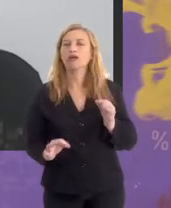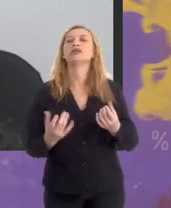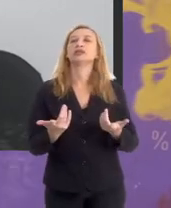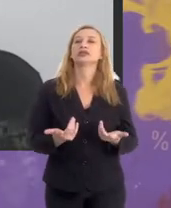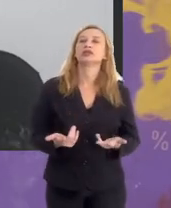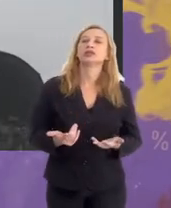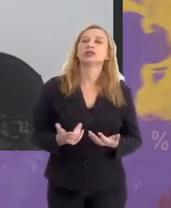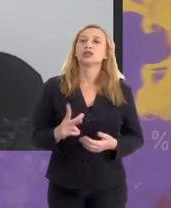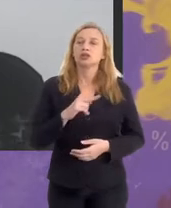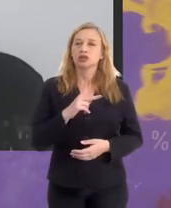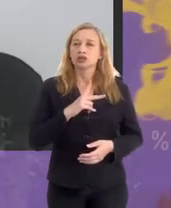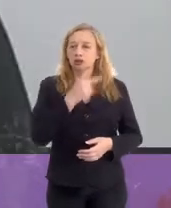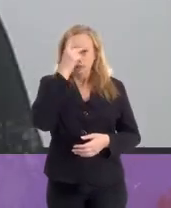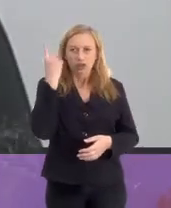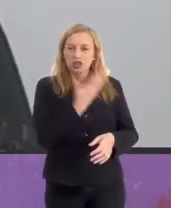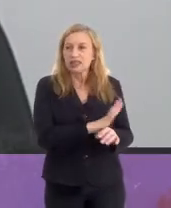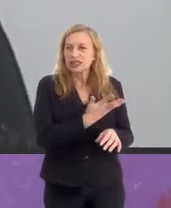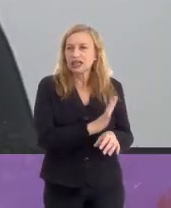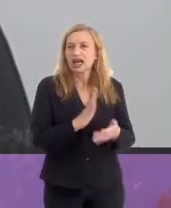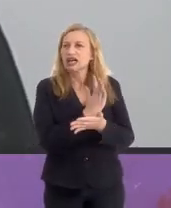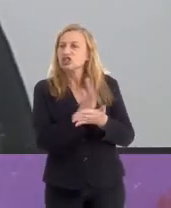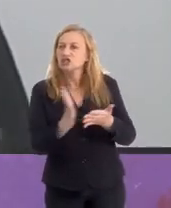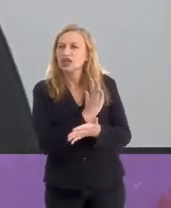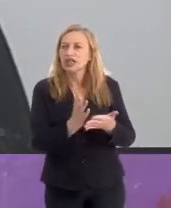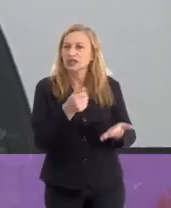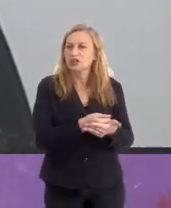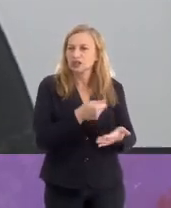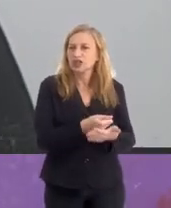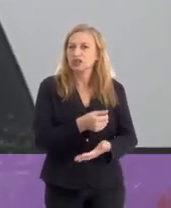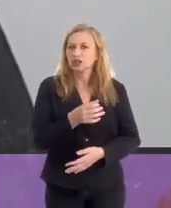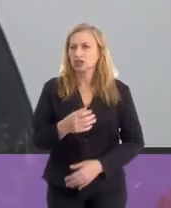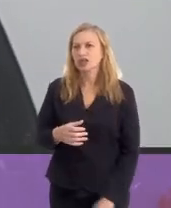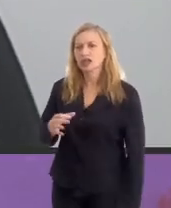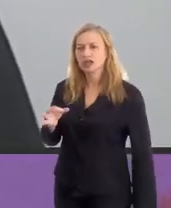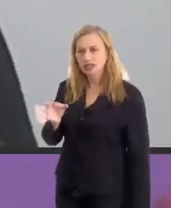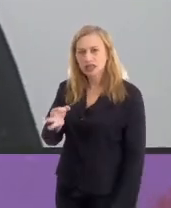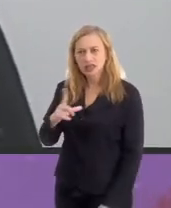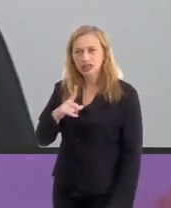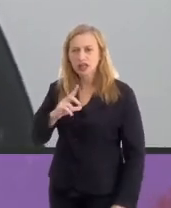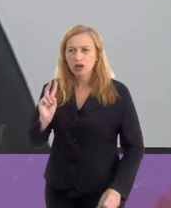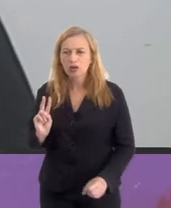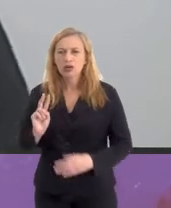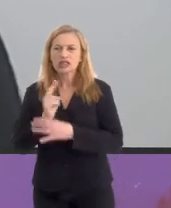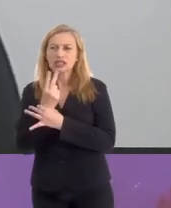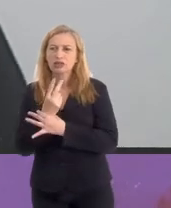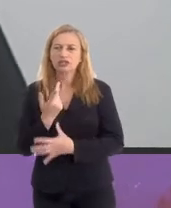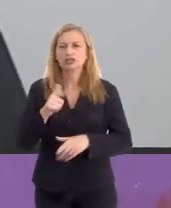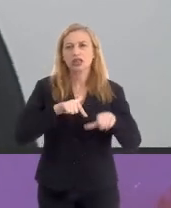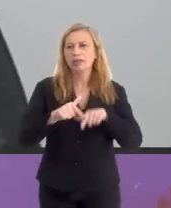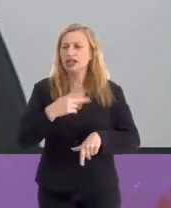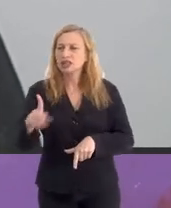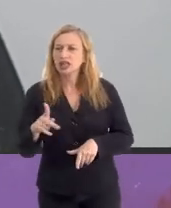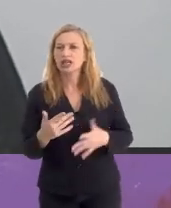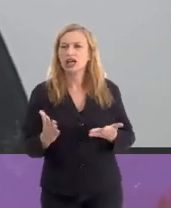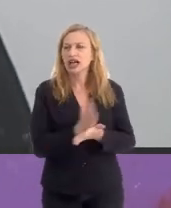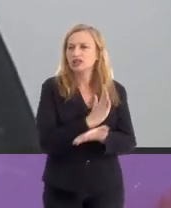discussão longa polêmica os próprios treinador o e às vezes exigem com razão né que haja mais proteção